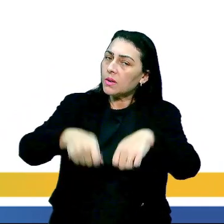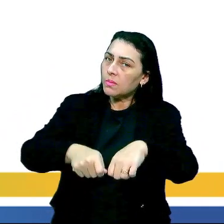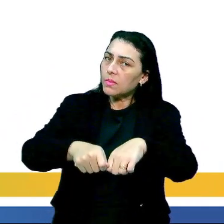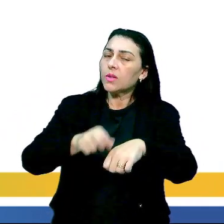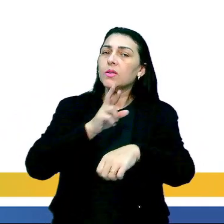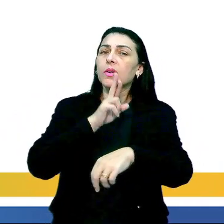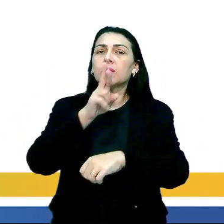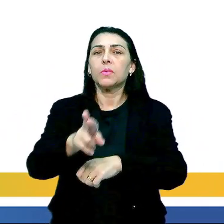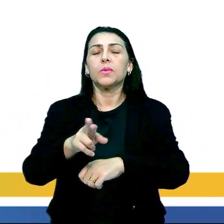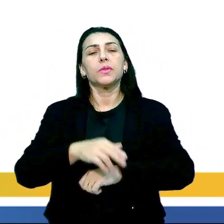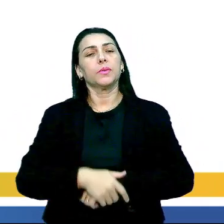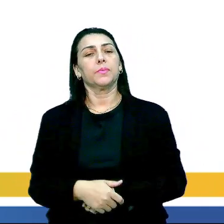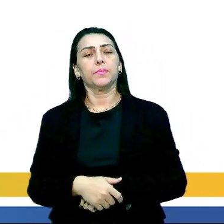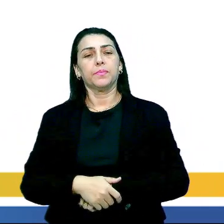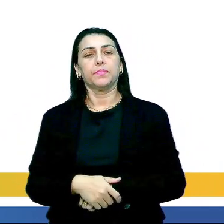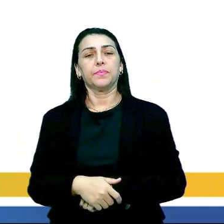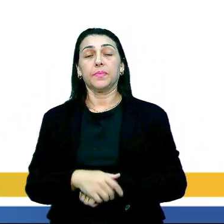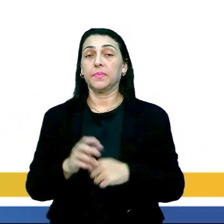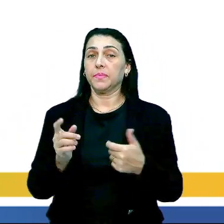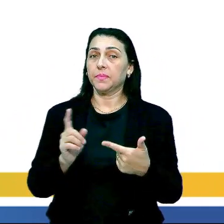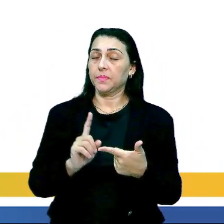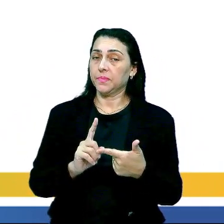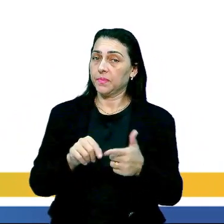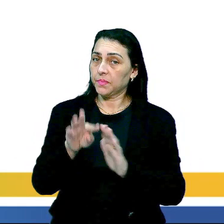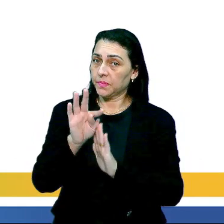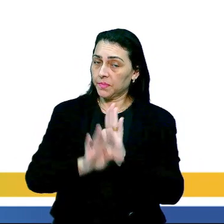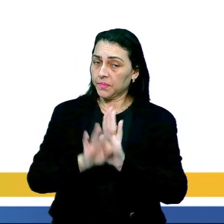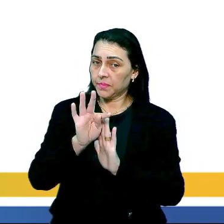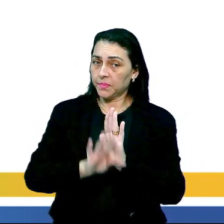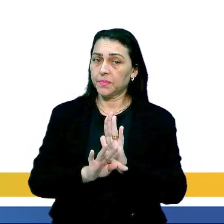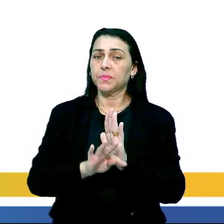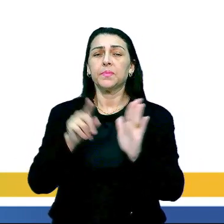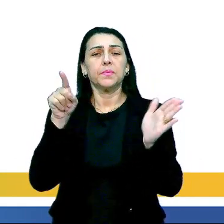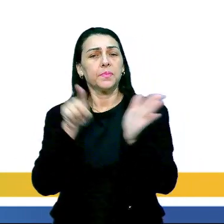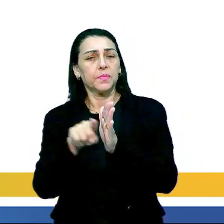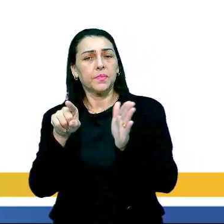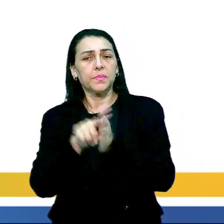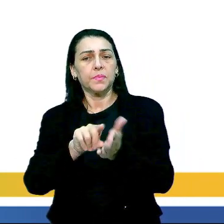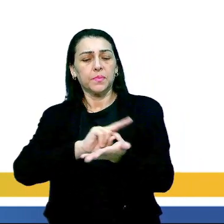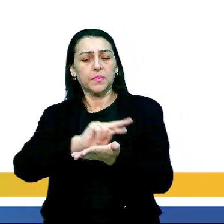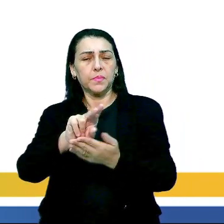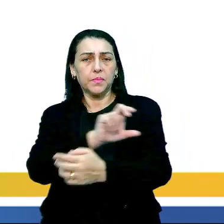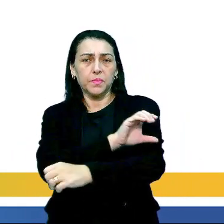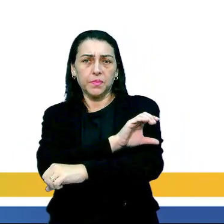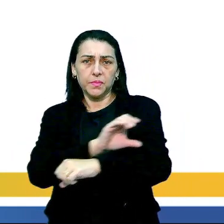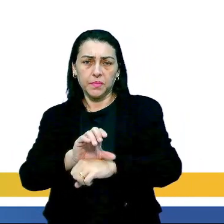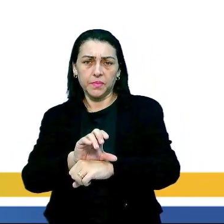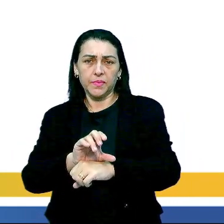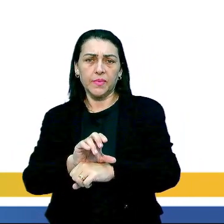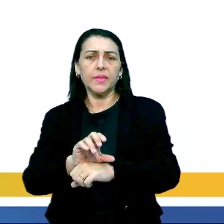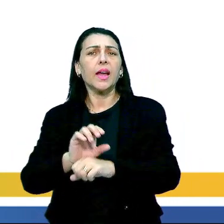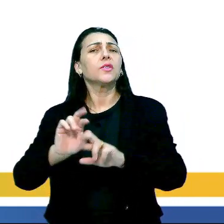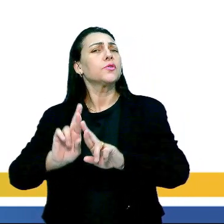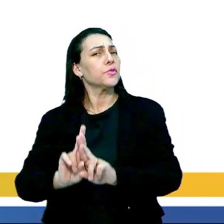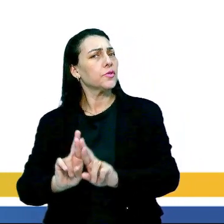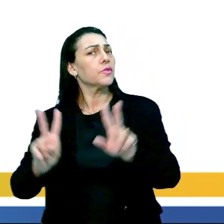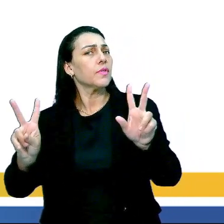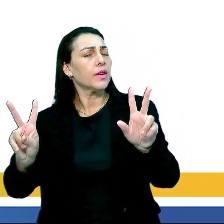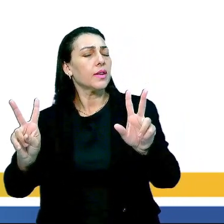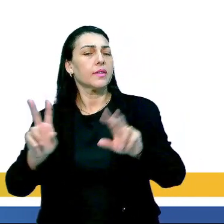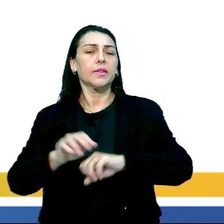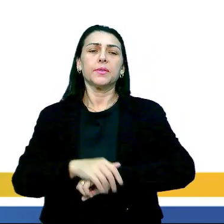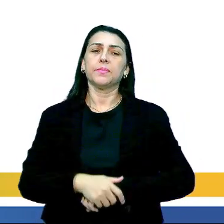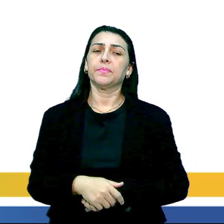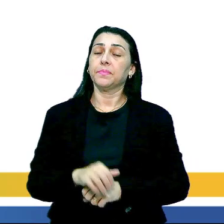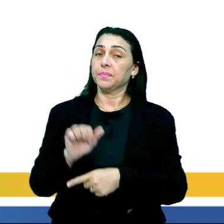de resposta. Segundo o texto, as questões do multiculturalismo e da